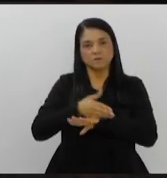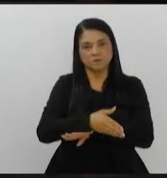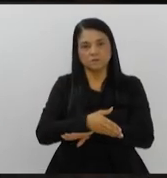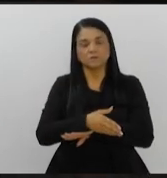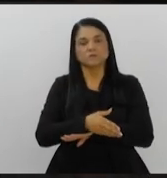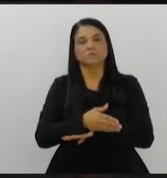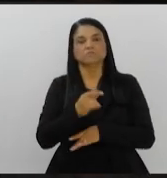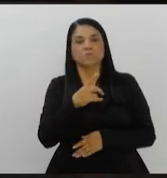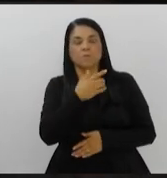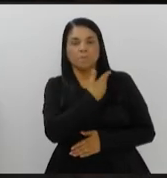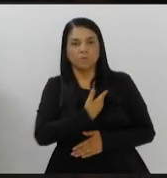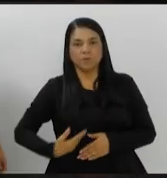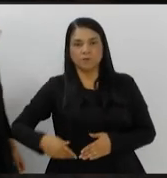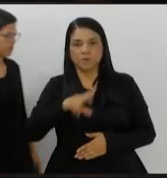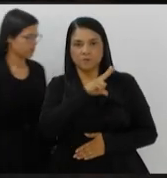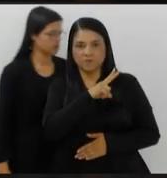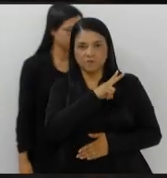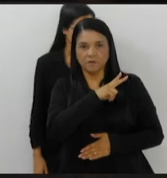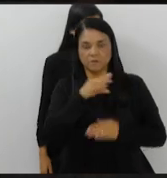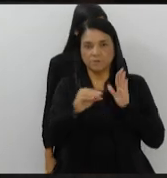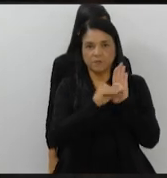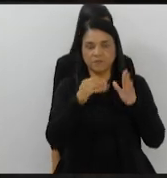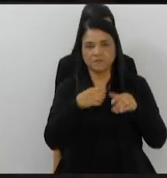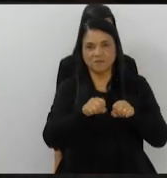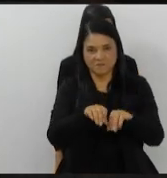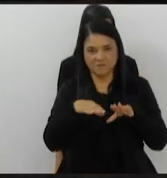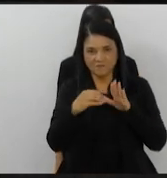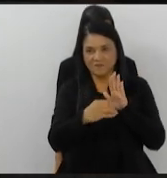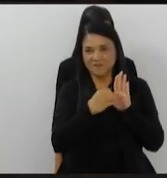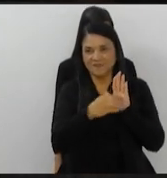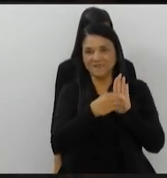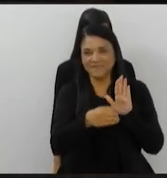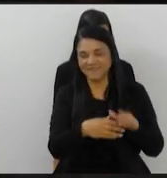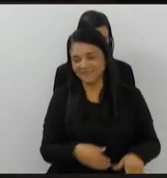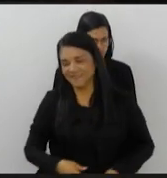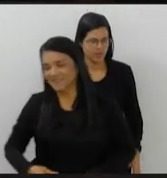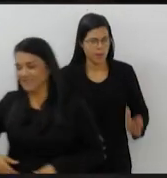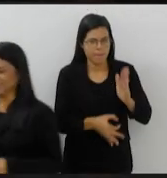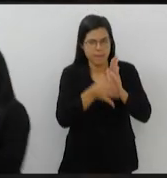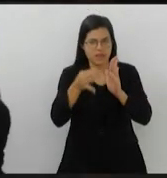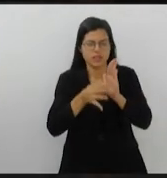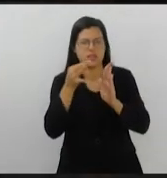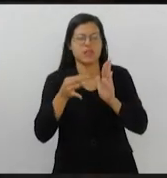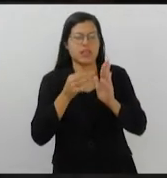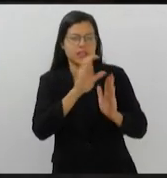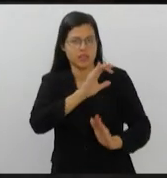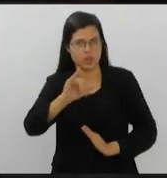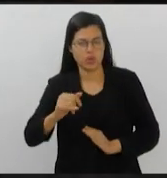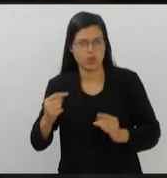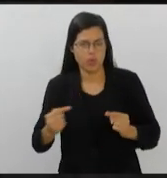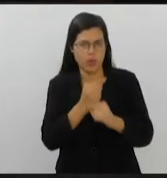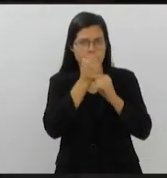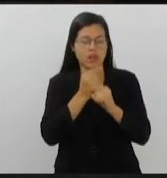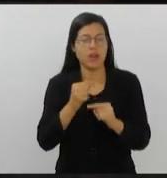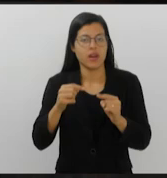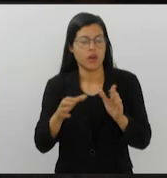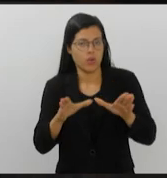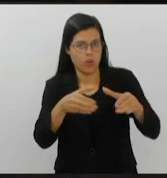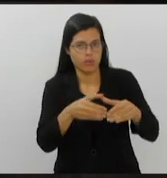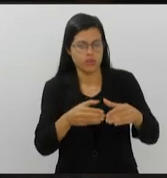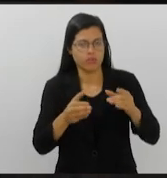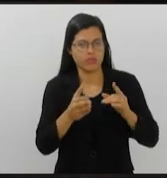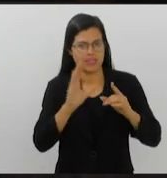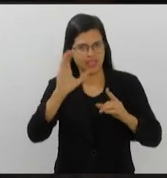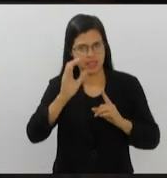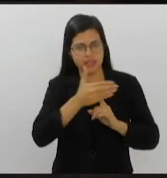privadas. Pareceres da emenda de plenário das Comissões de Constituição e Justiça, contrária, de Educação Favorável, Ciência e Tecnologia,